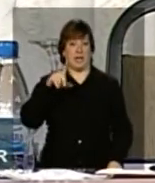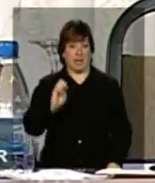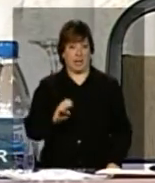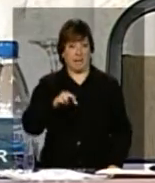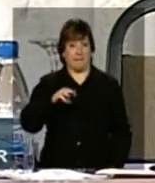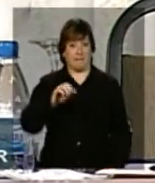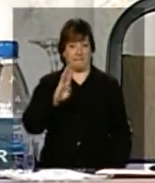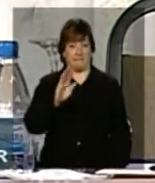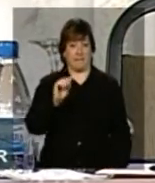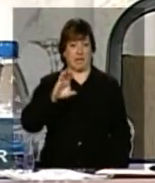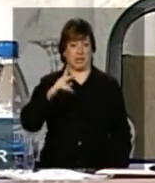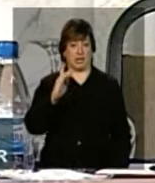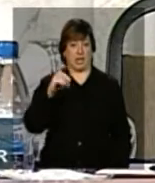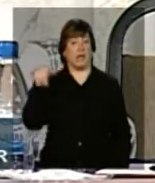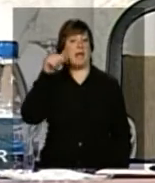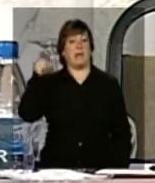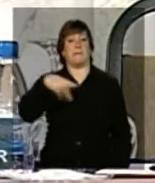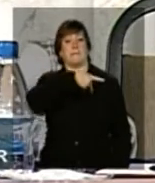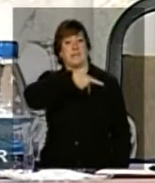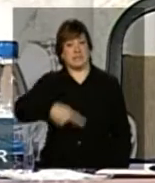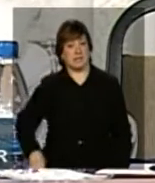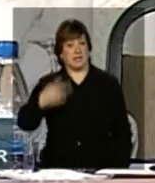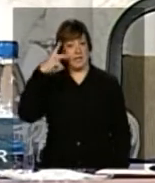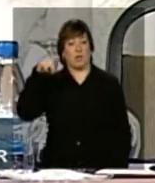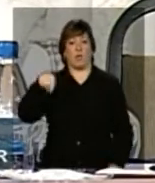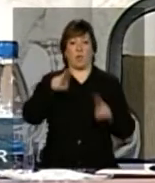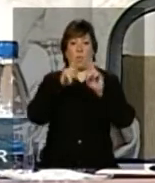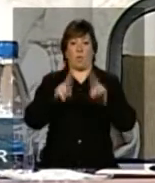Mulher, e eu falarei em nome do Brasil,